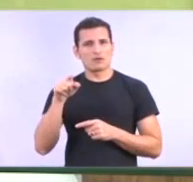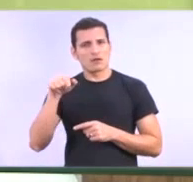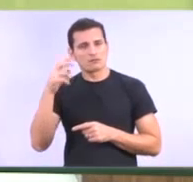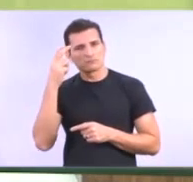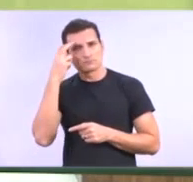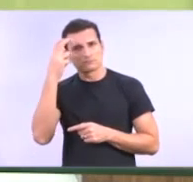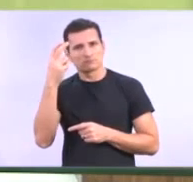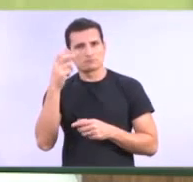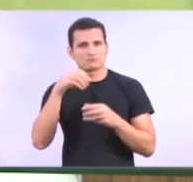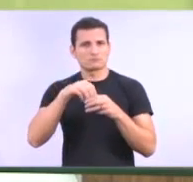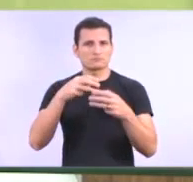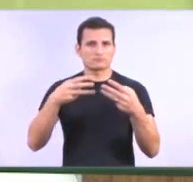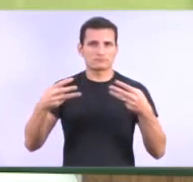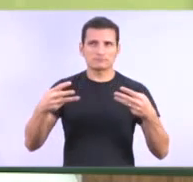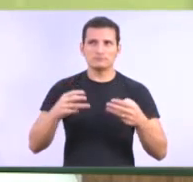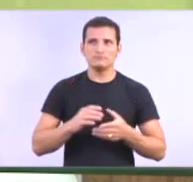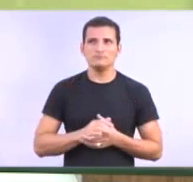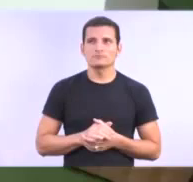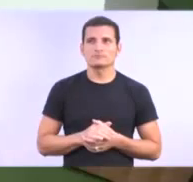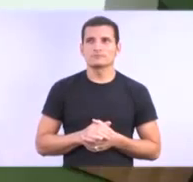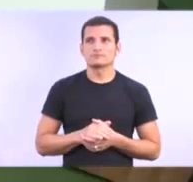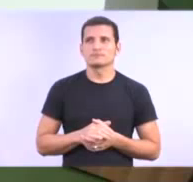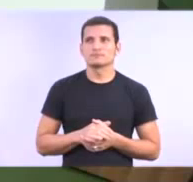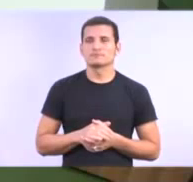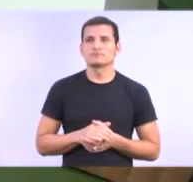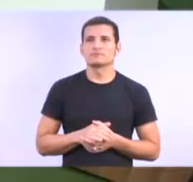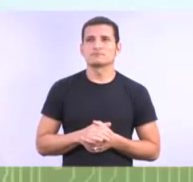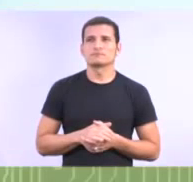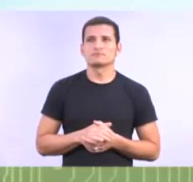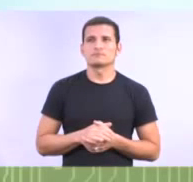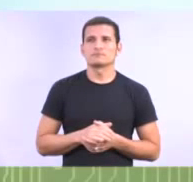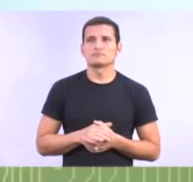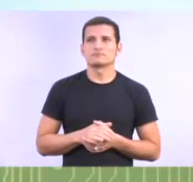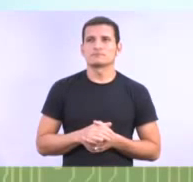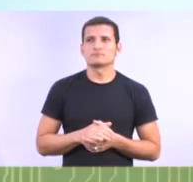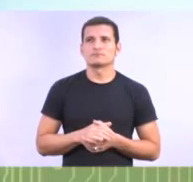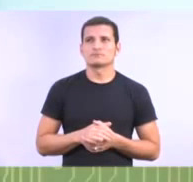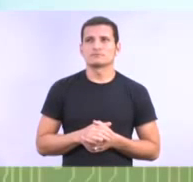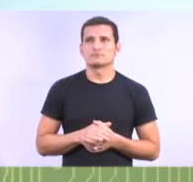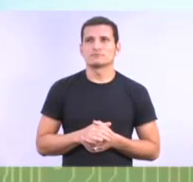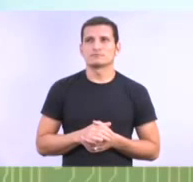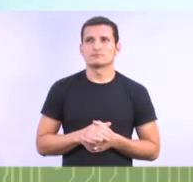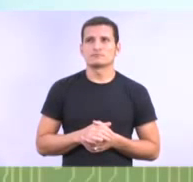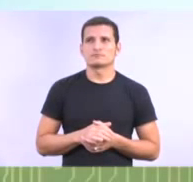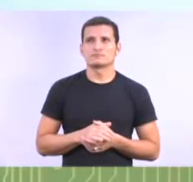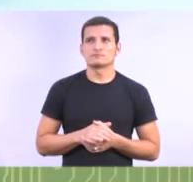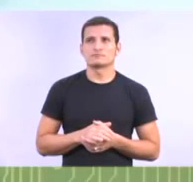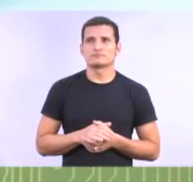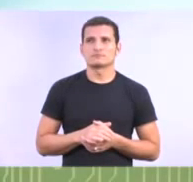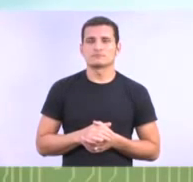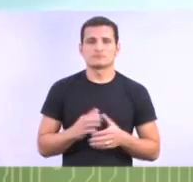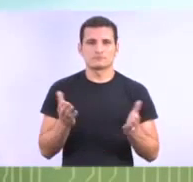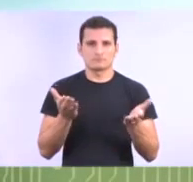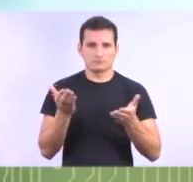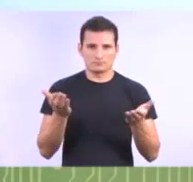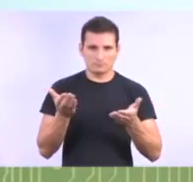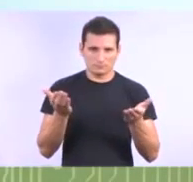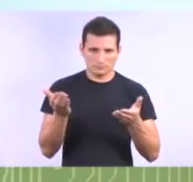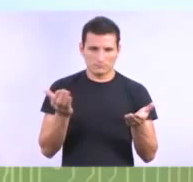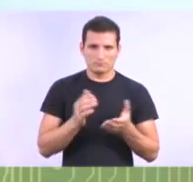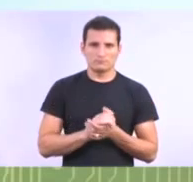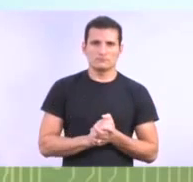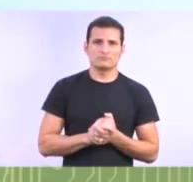inteligente na rede, ok? Muito bom. E aí agora a gente vai para a topologia em anel,